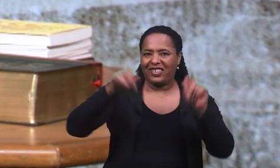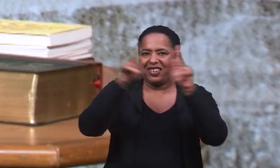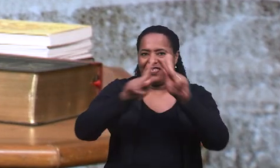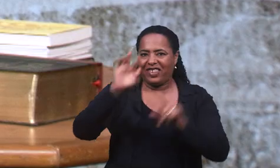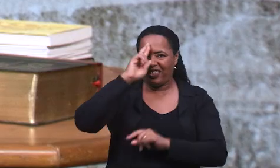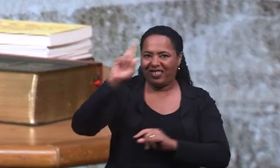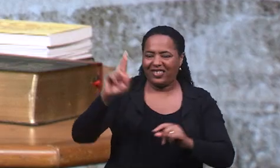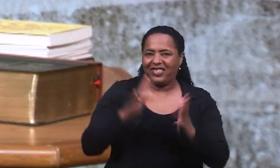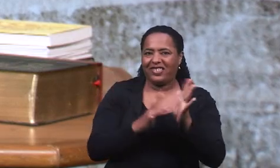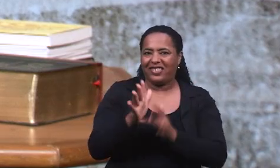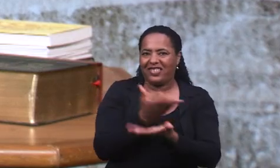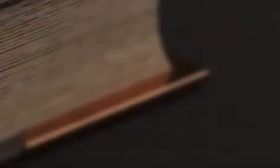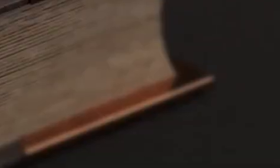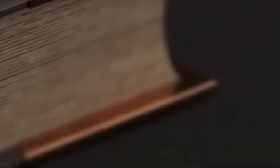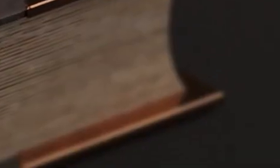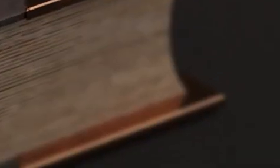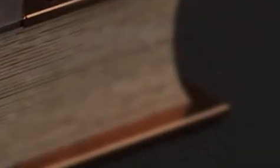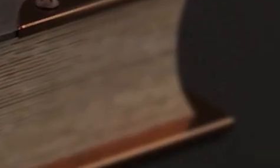Senhor Jesus a todos.